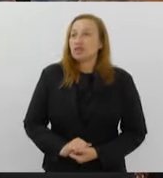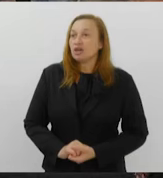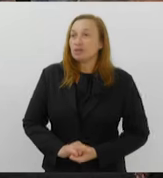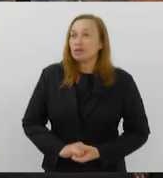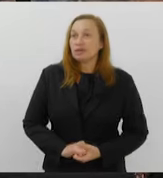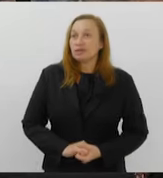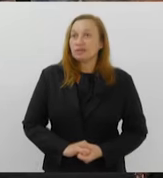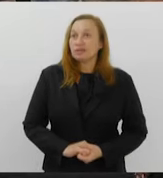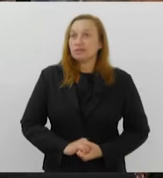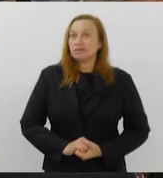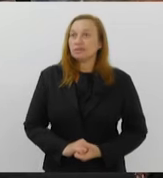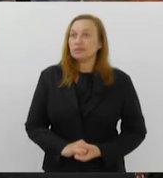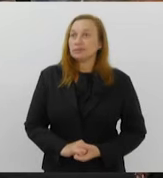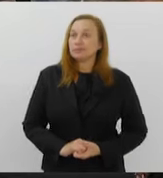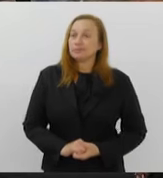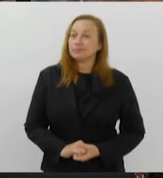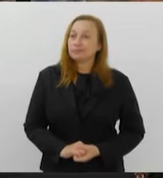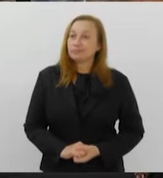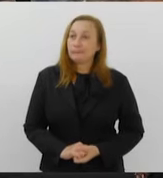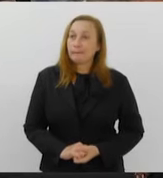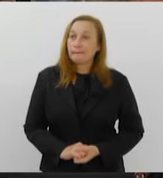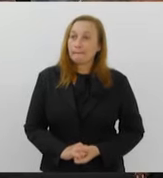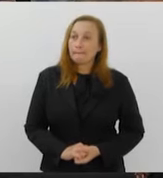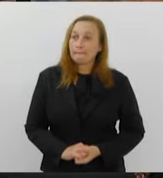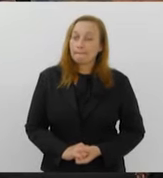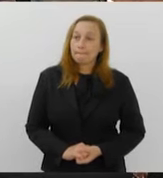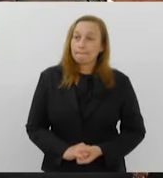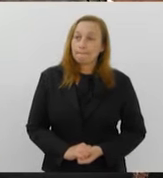Agora pararam de falar. Não, tirei minha...